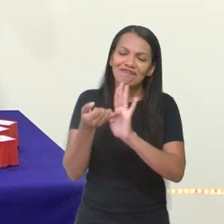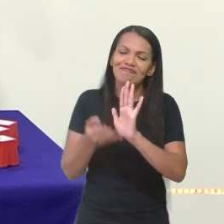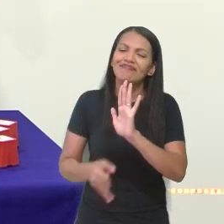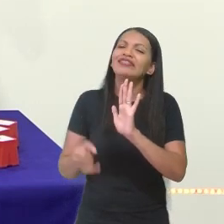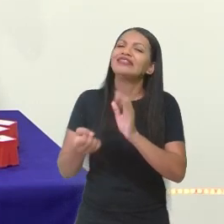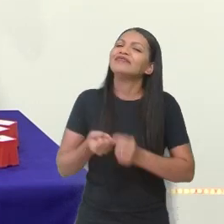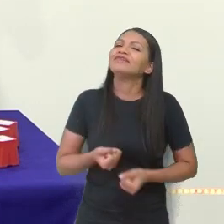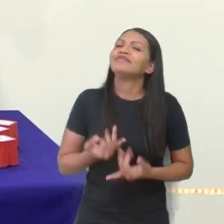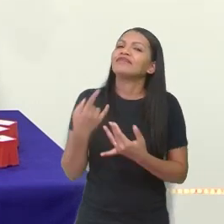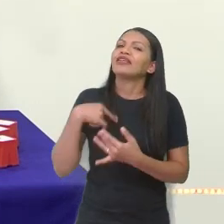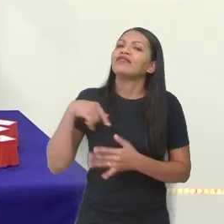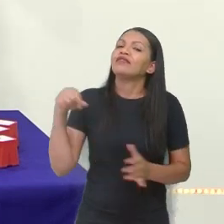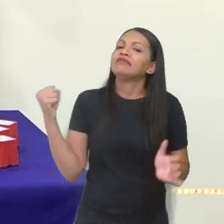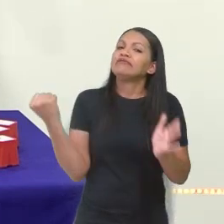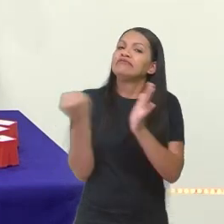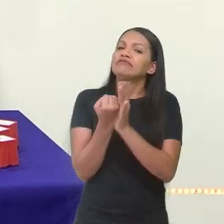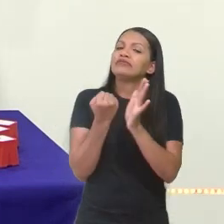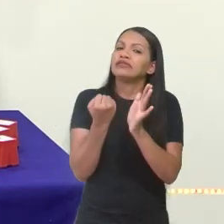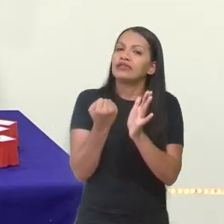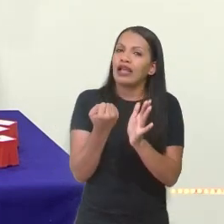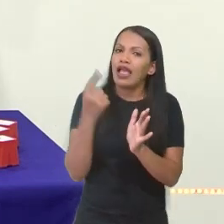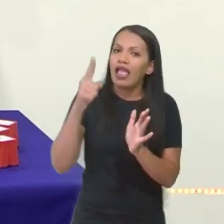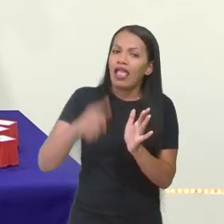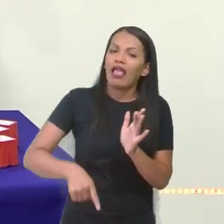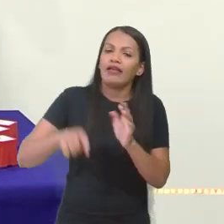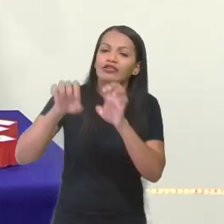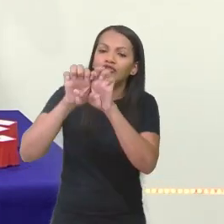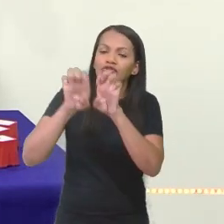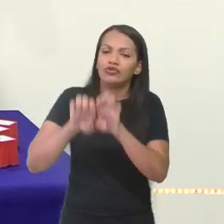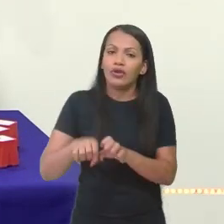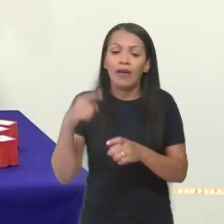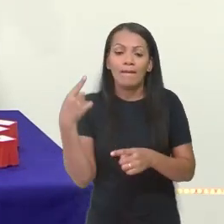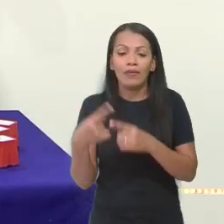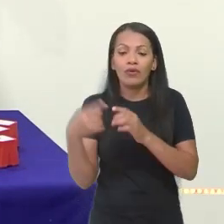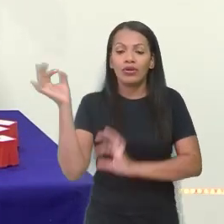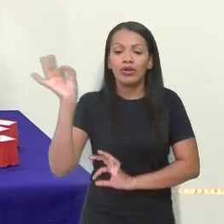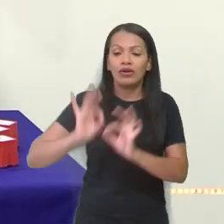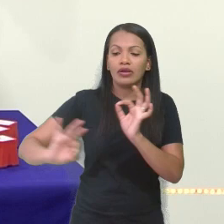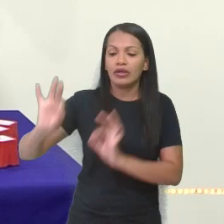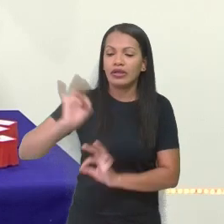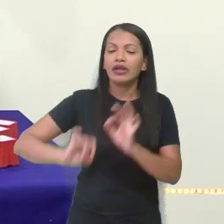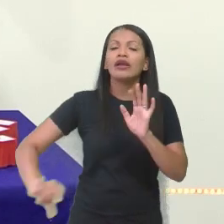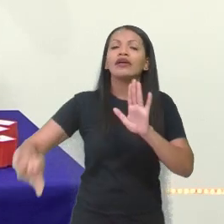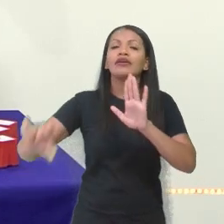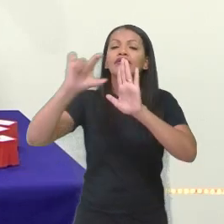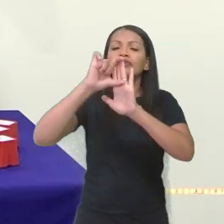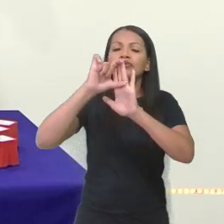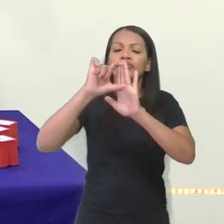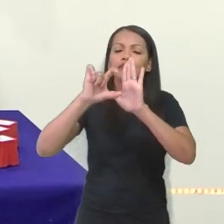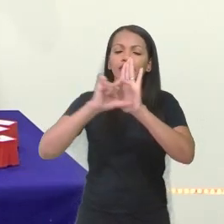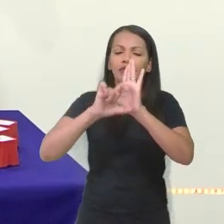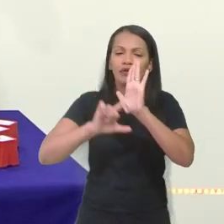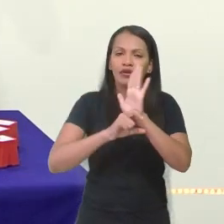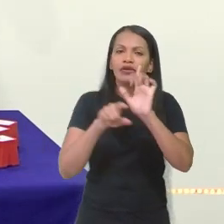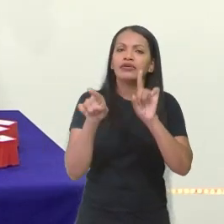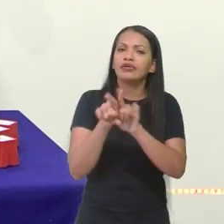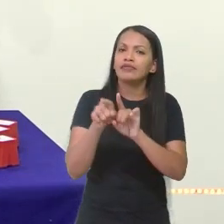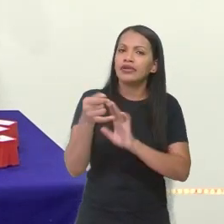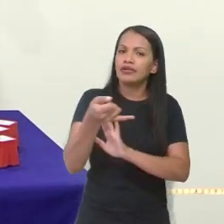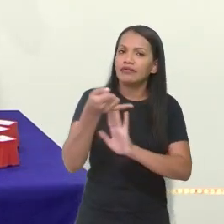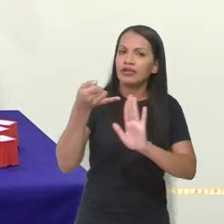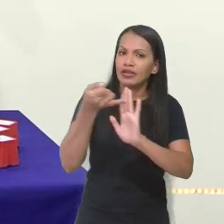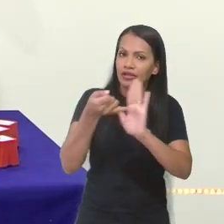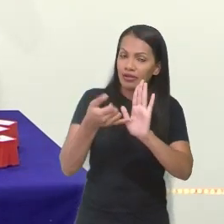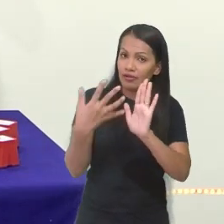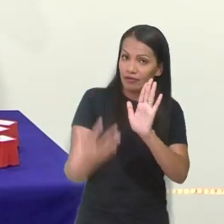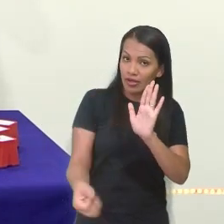características marcantes no poema, é a estrutura dele, porque ele é organizado em estrofes e em versos. Então,